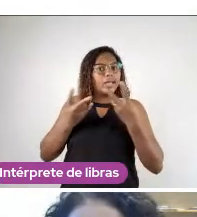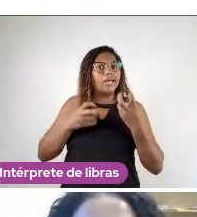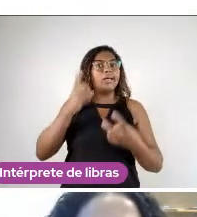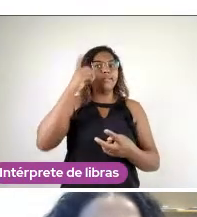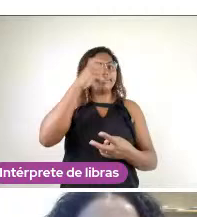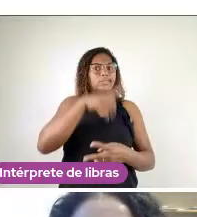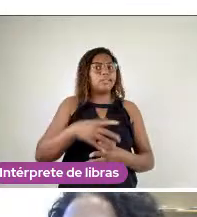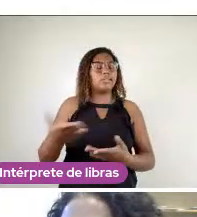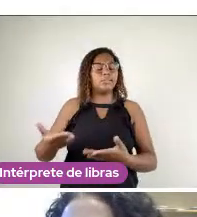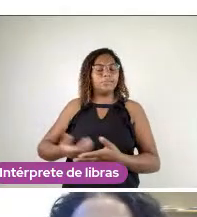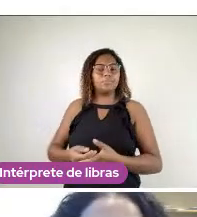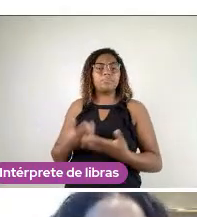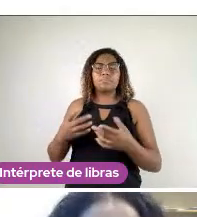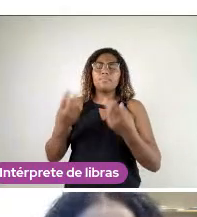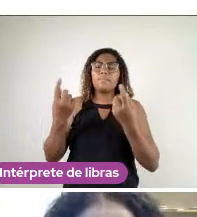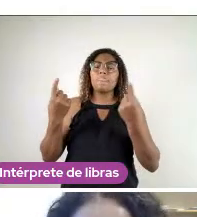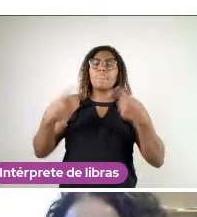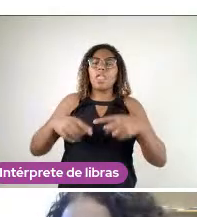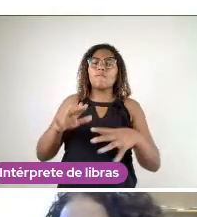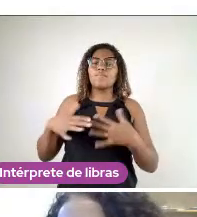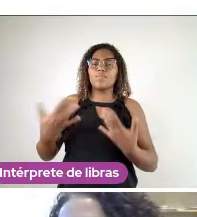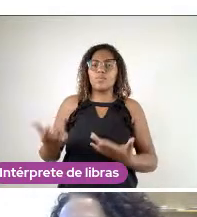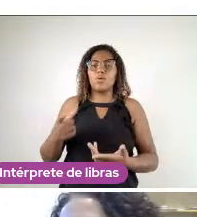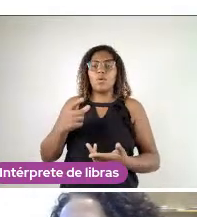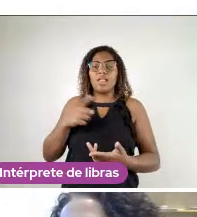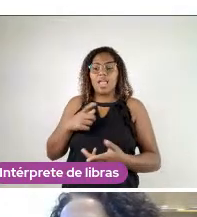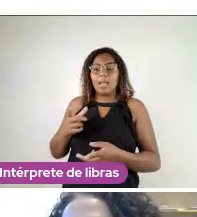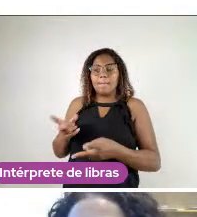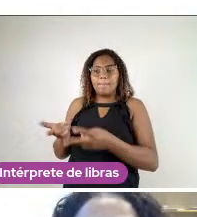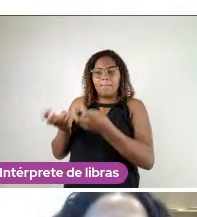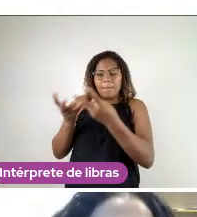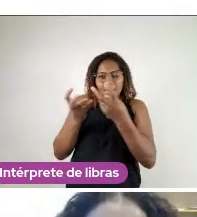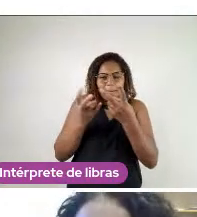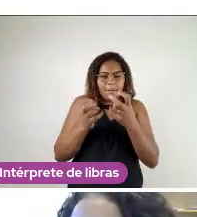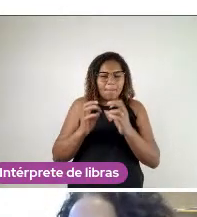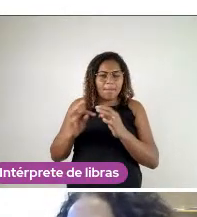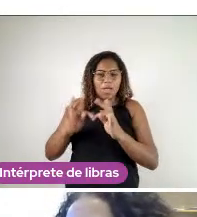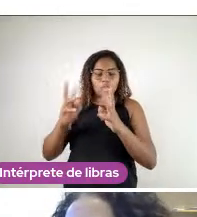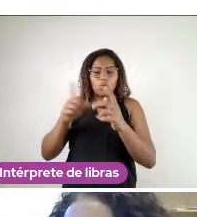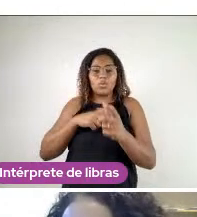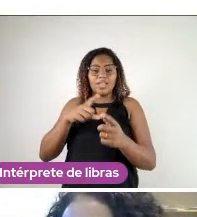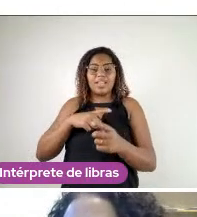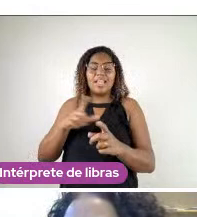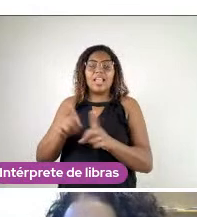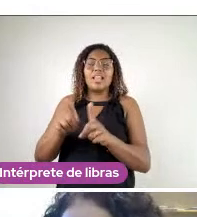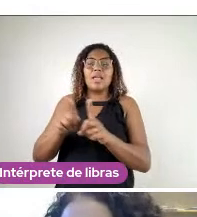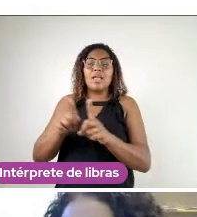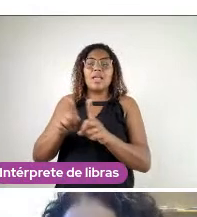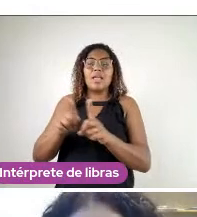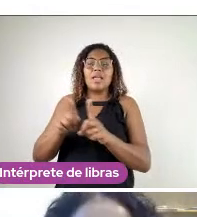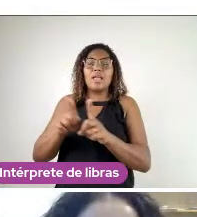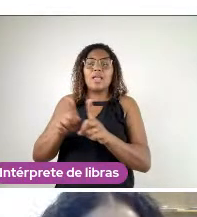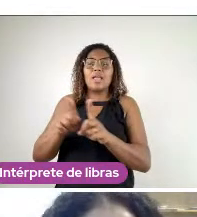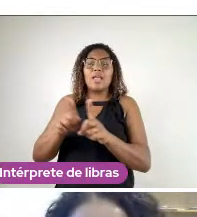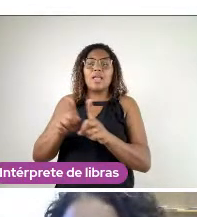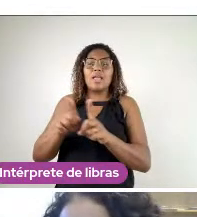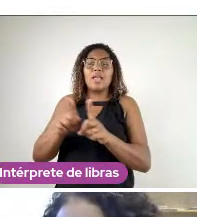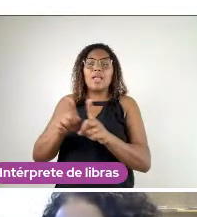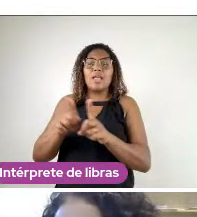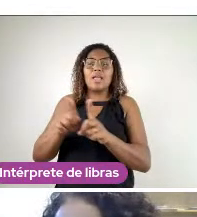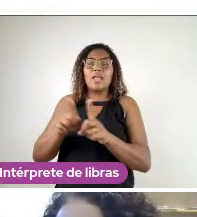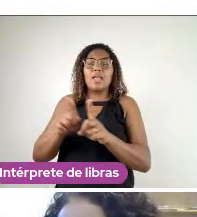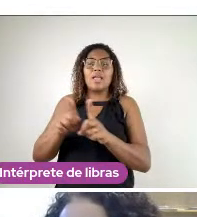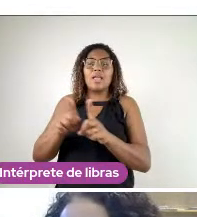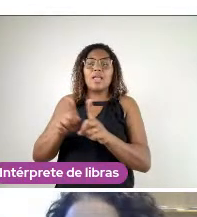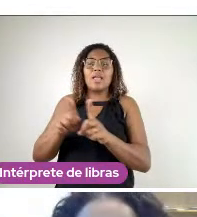E quais são os desafios? A gente tem que identificar todos os vetores que existem, quais são os mecanismos, né, de acumulação e transferência de toxinas através das teias